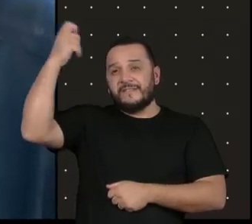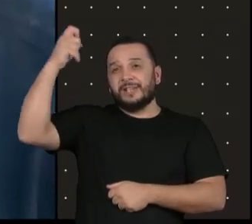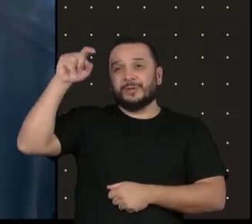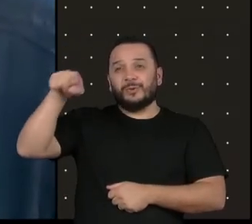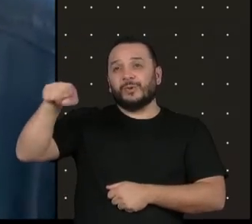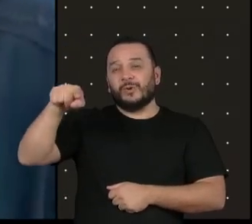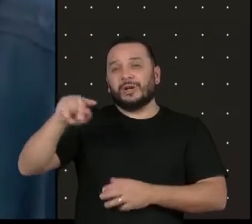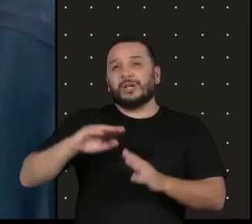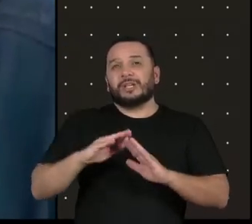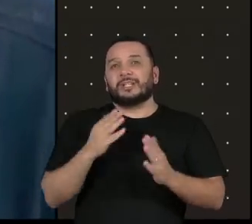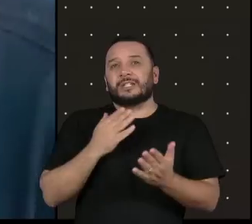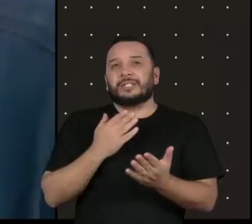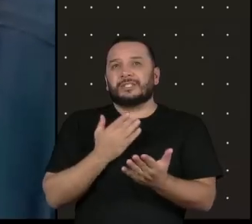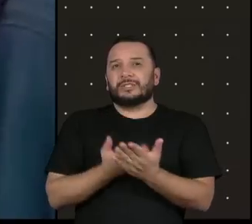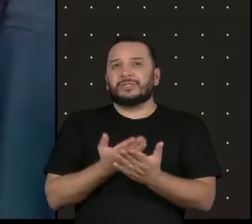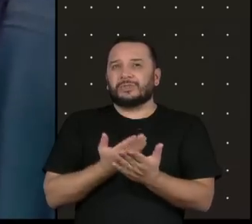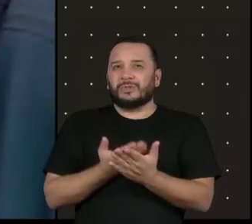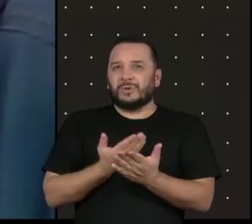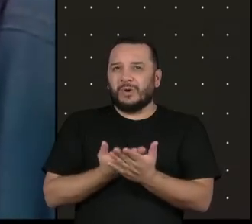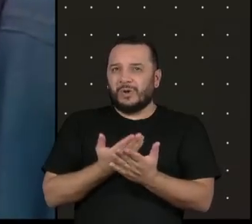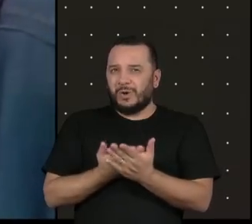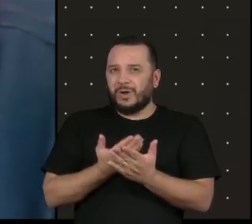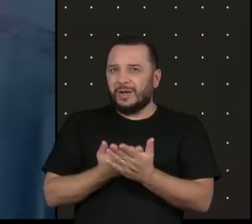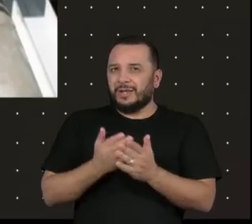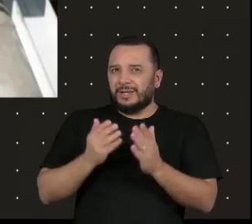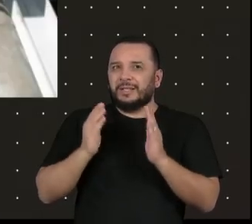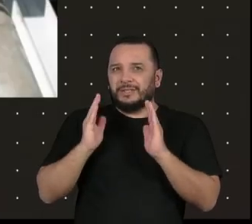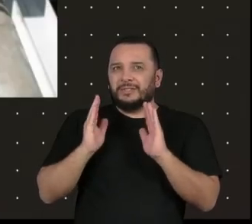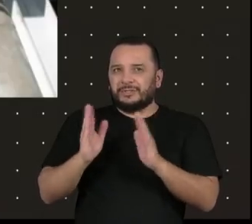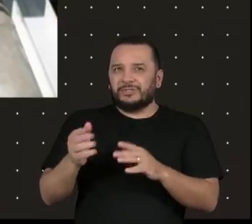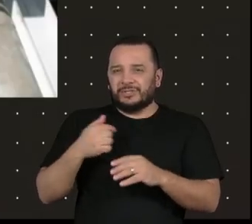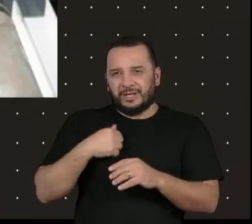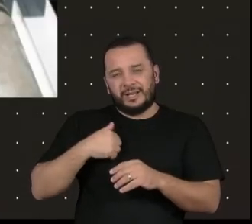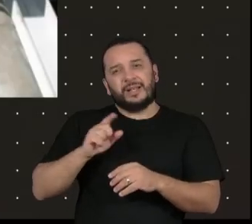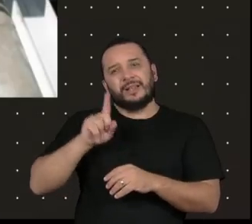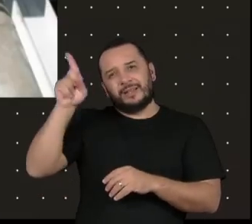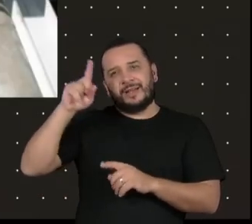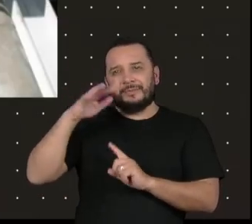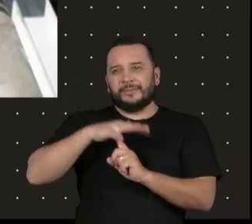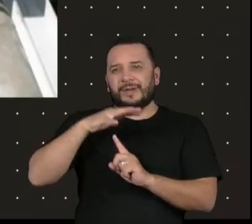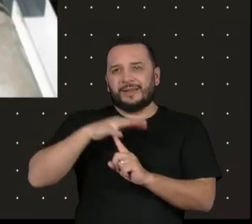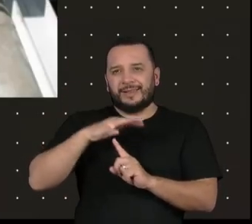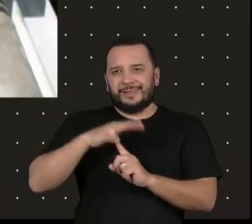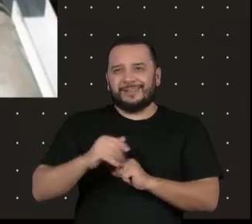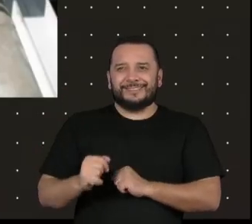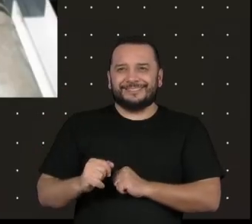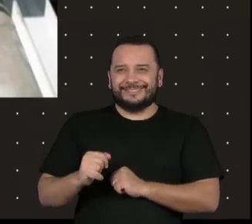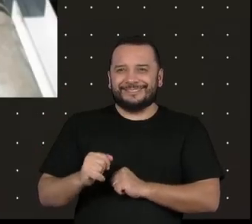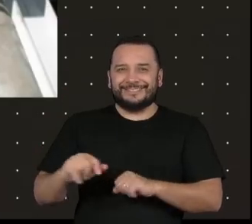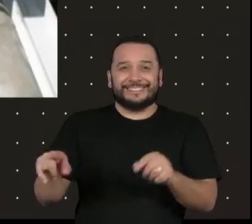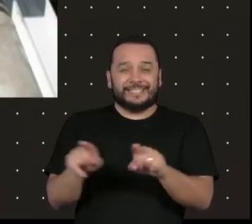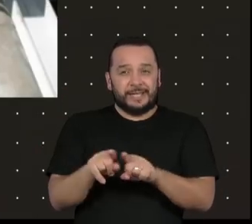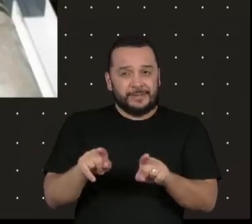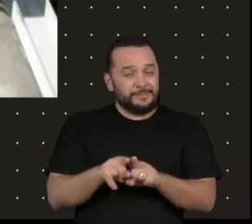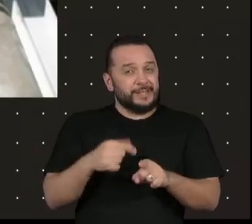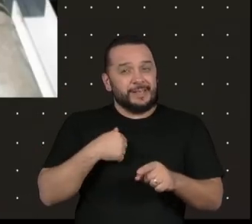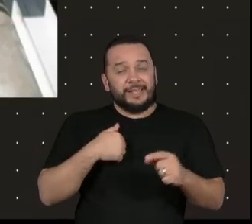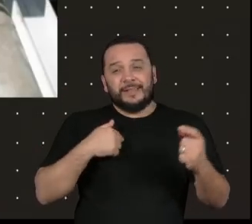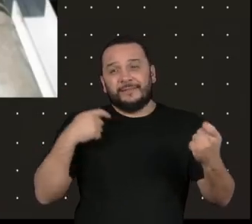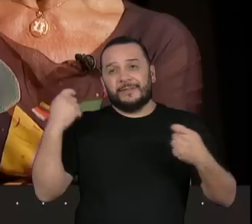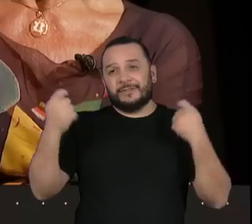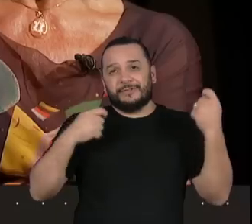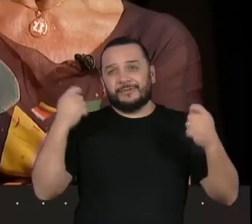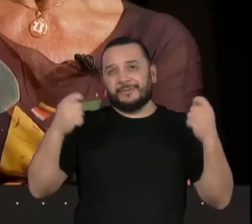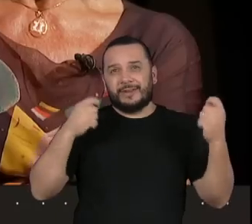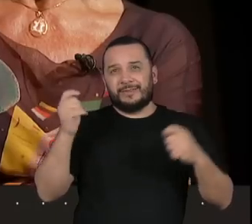Superior de Cinema e Televisão do Paraná e do Festival de Cinema do